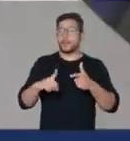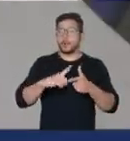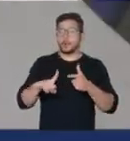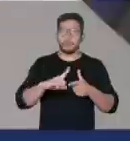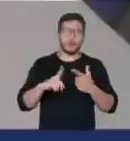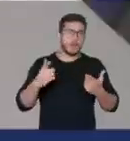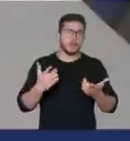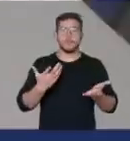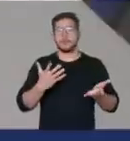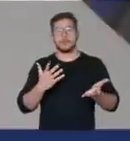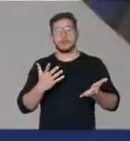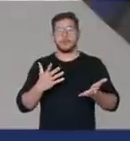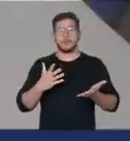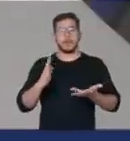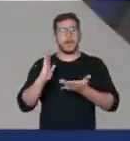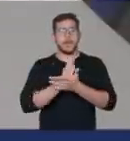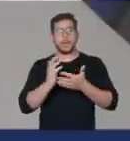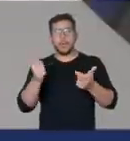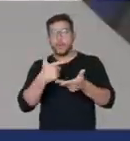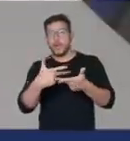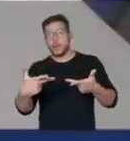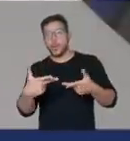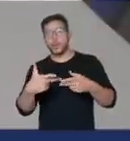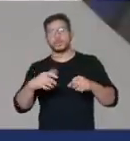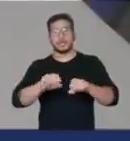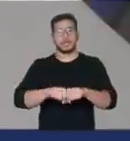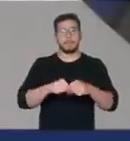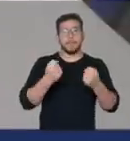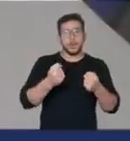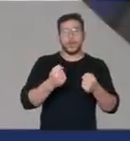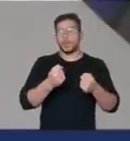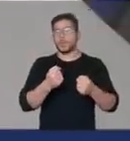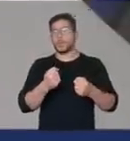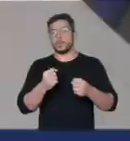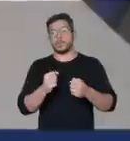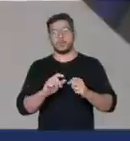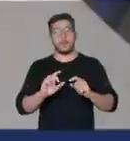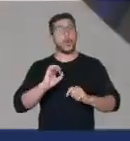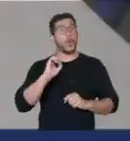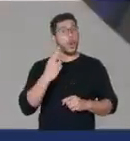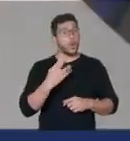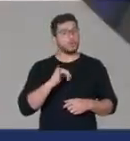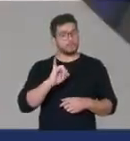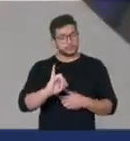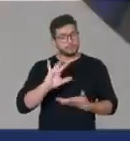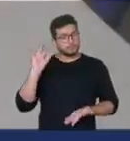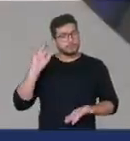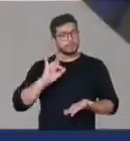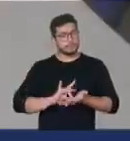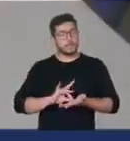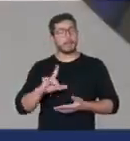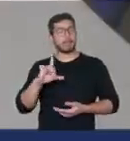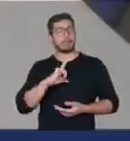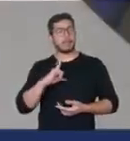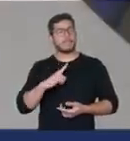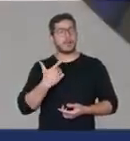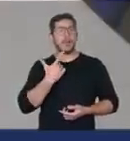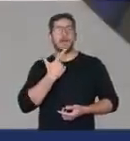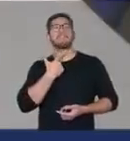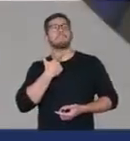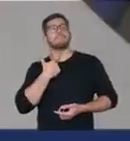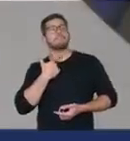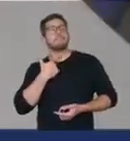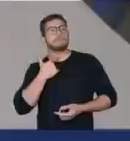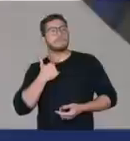problema mecânico, casual, que não foi programado por ninguém, ou se realmente houve, né, interesse